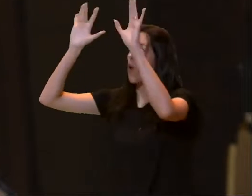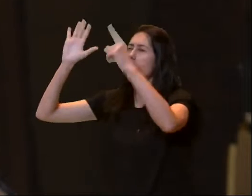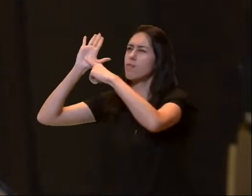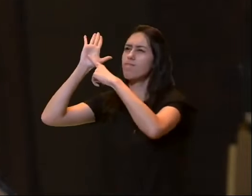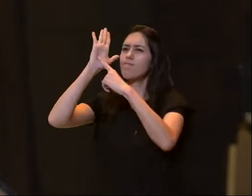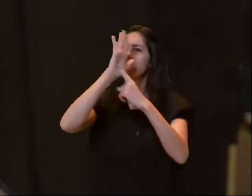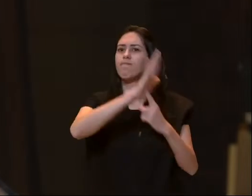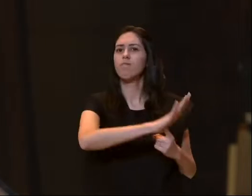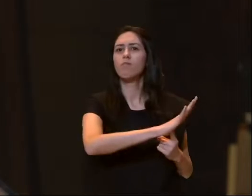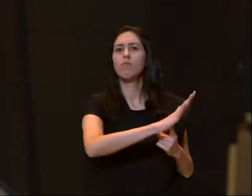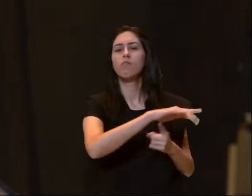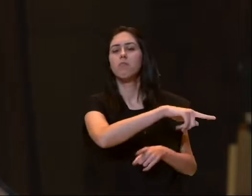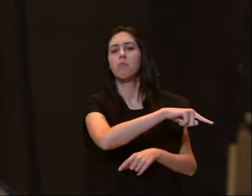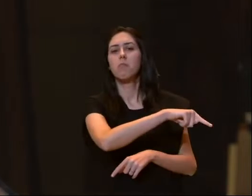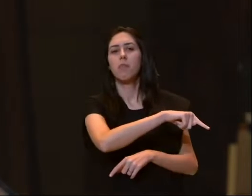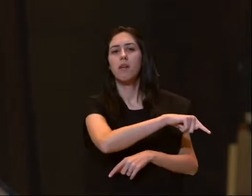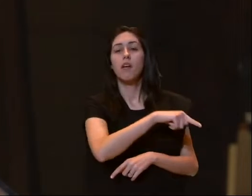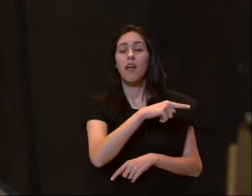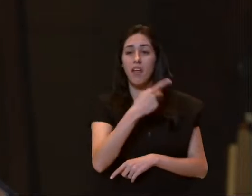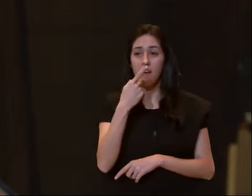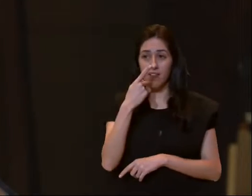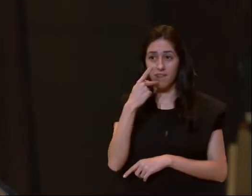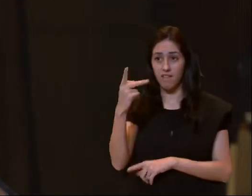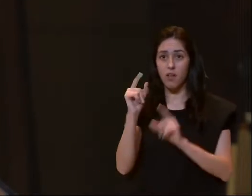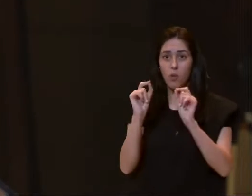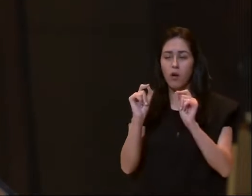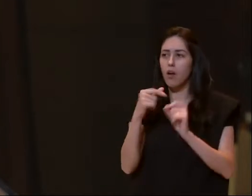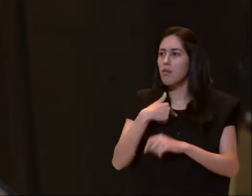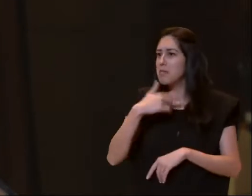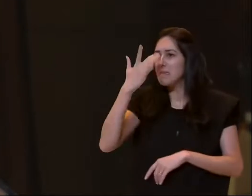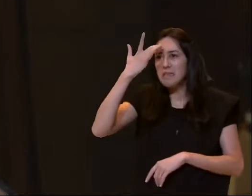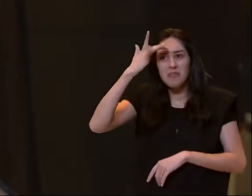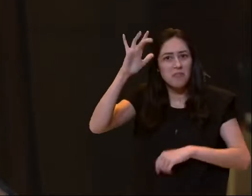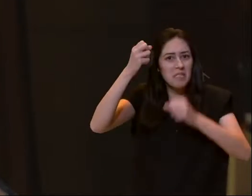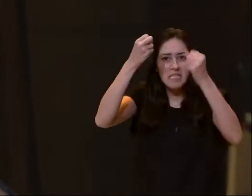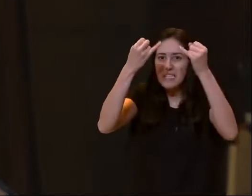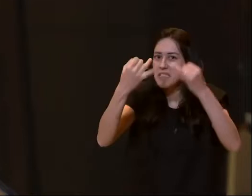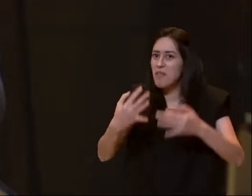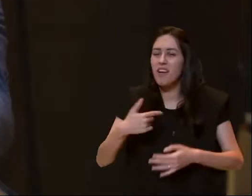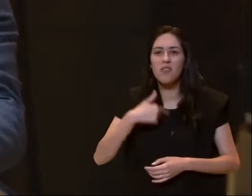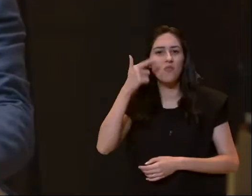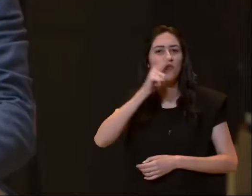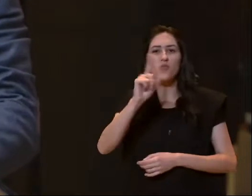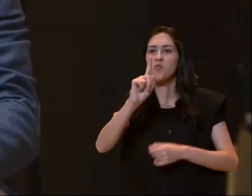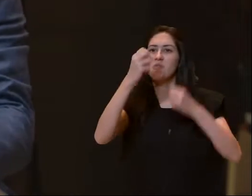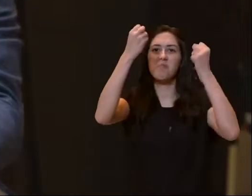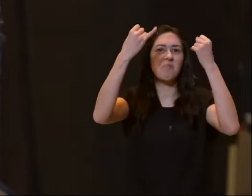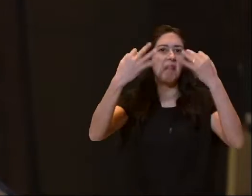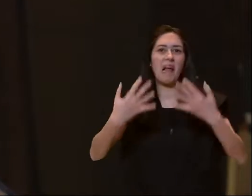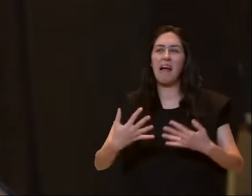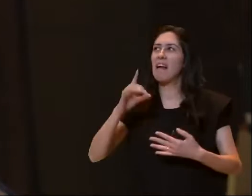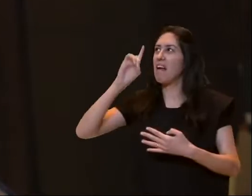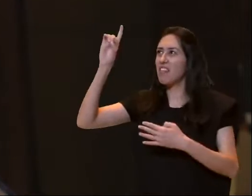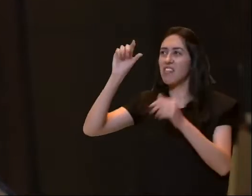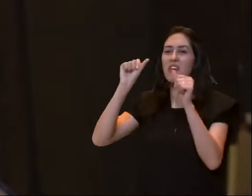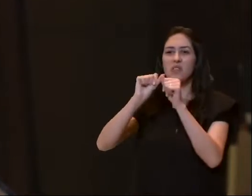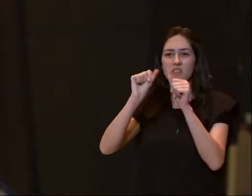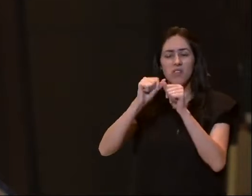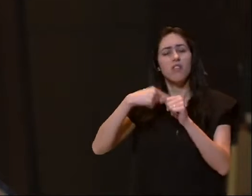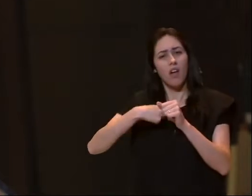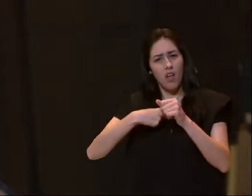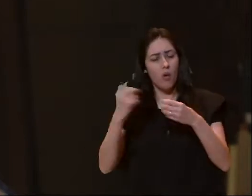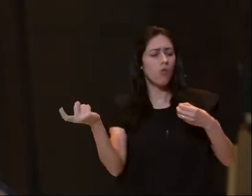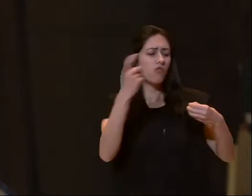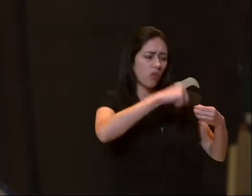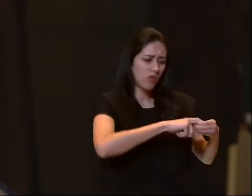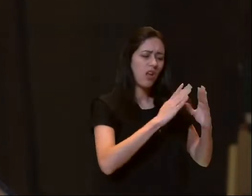aconteceu. Ele disse, olha, eu não sei nem explicar, não dá para contar tudo que Deus fez, mas eu voltei para a minha igreja, a